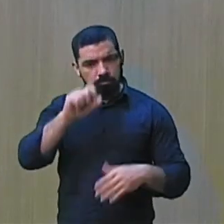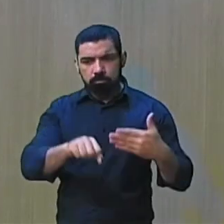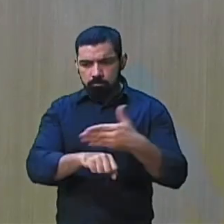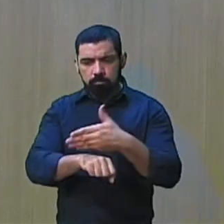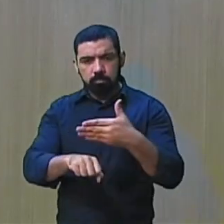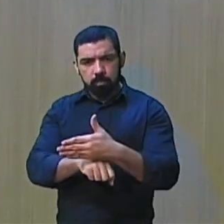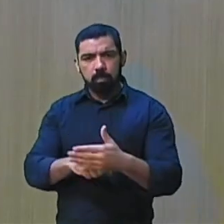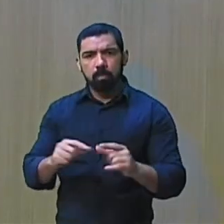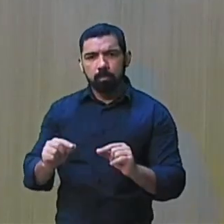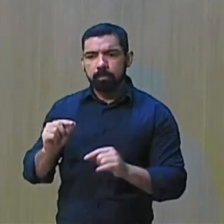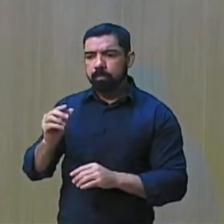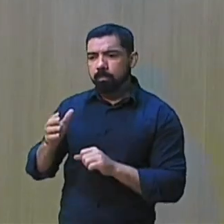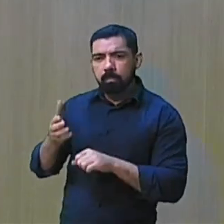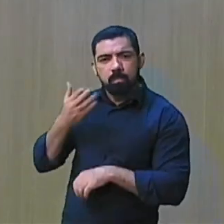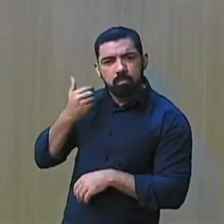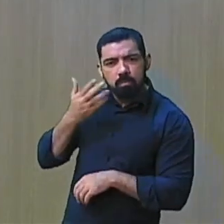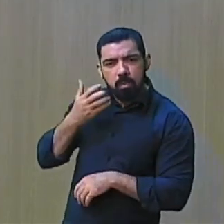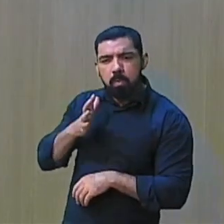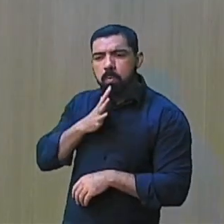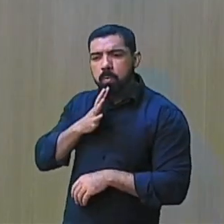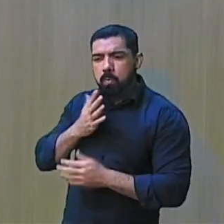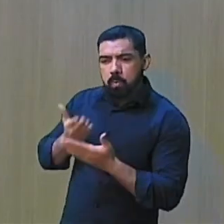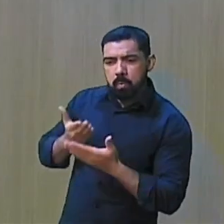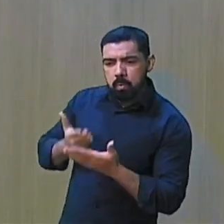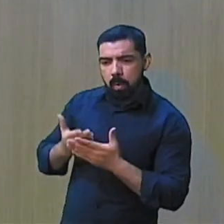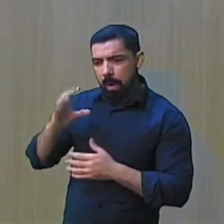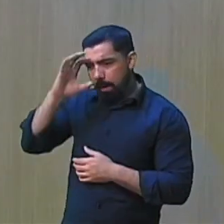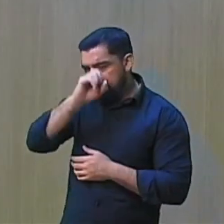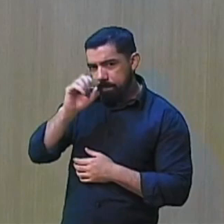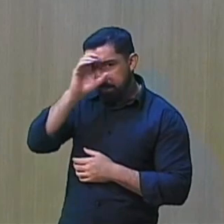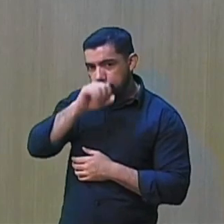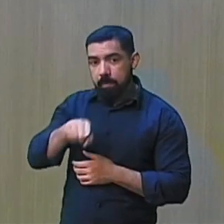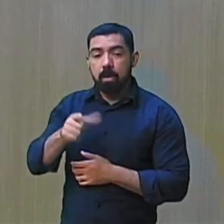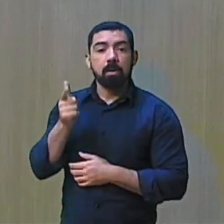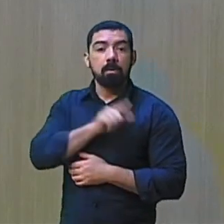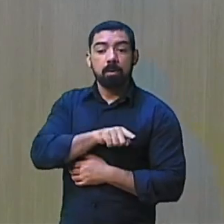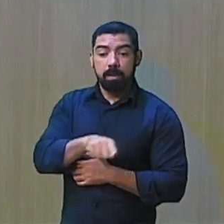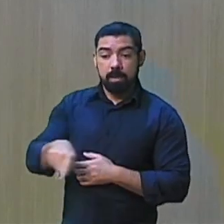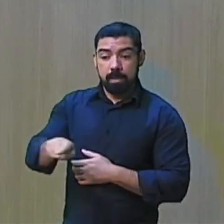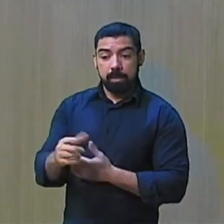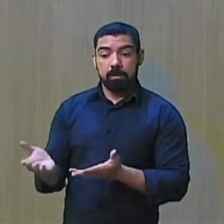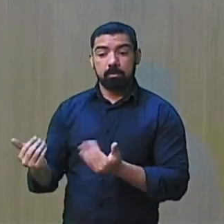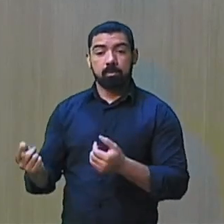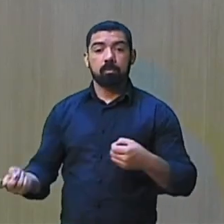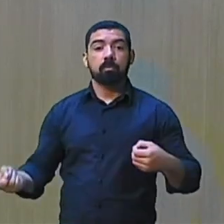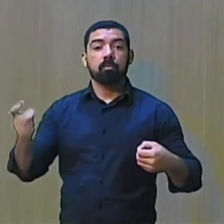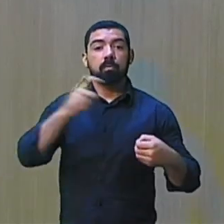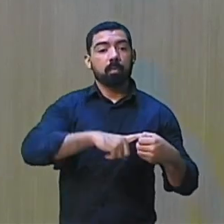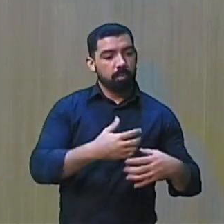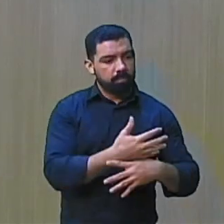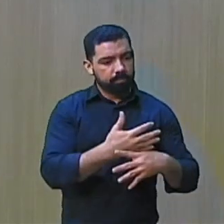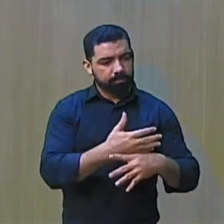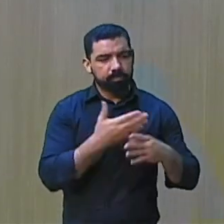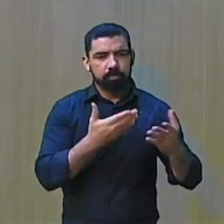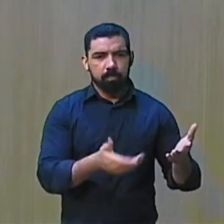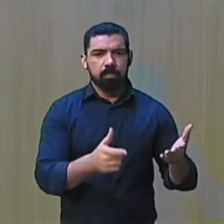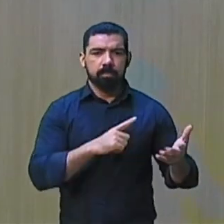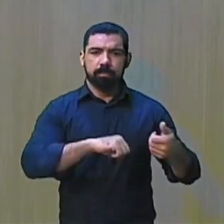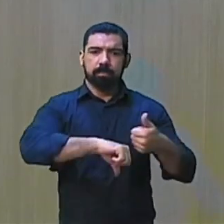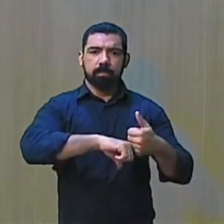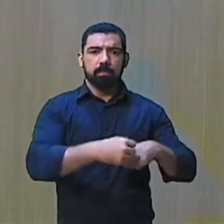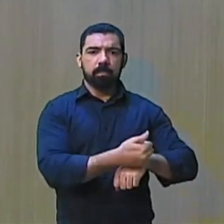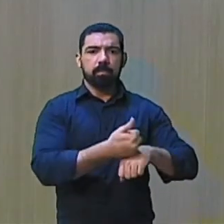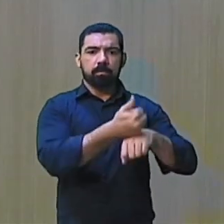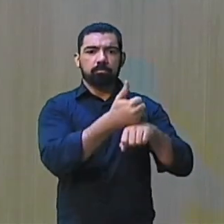busca do conhecimento para que pudessem esses jovens voltar a sua terra com a